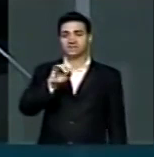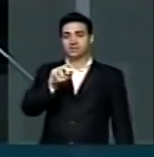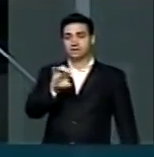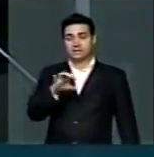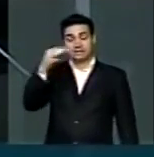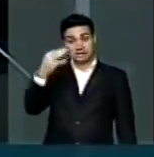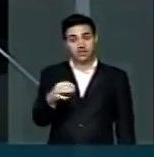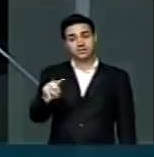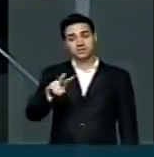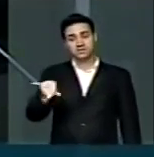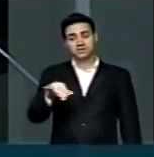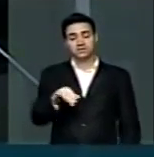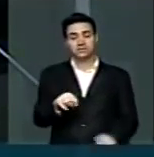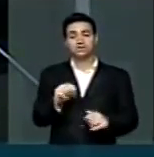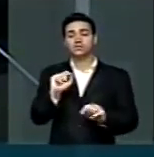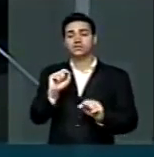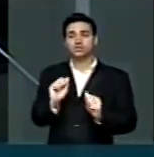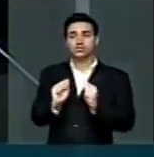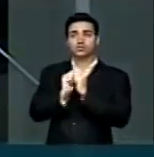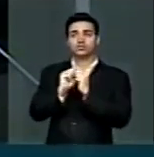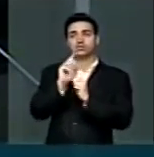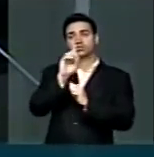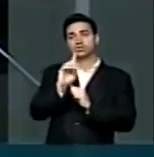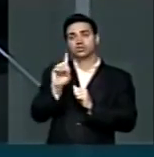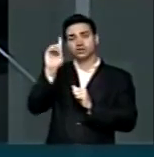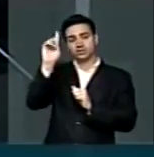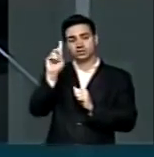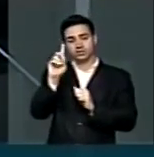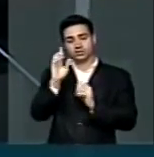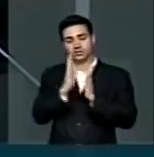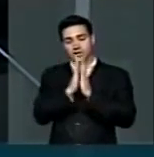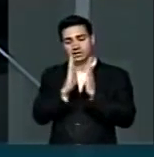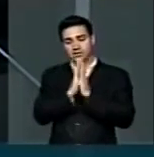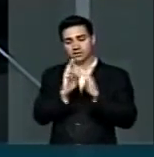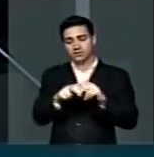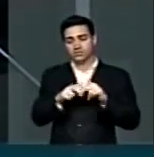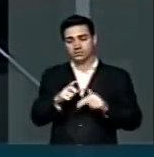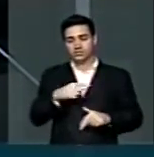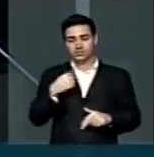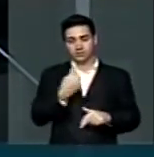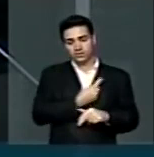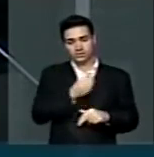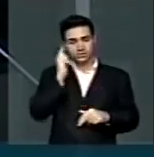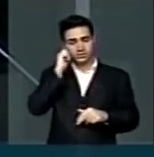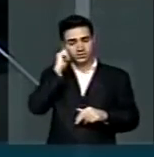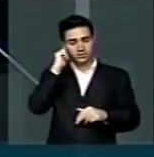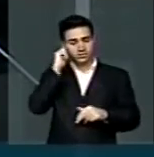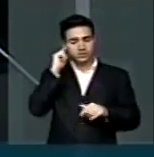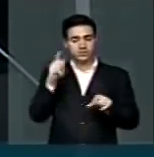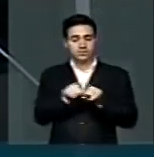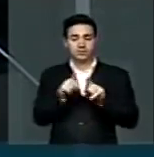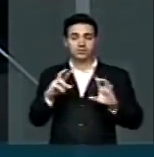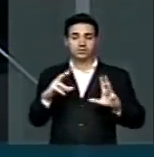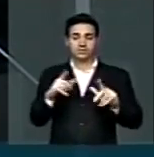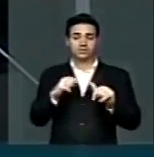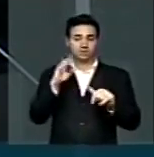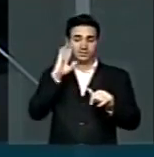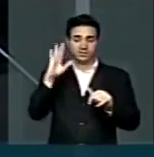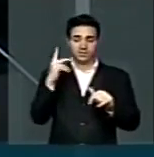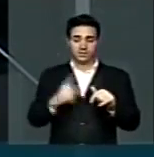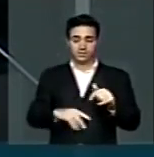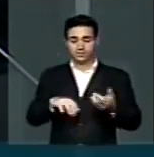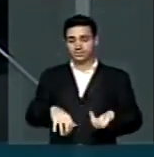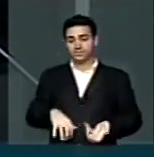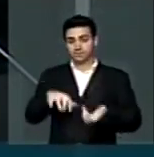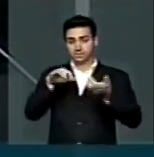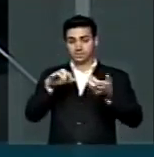ela estará, o Criador, rogando por nós outros e por todos nós, principalmente por esse Parlamento. Por